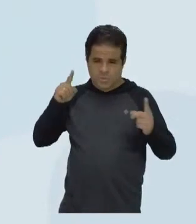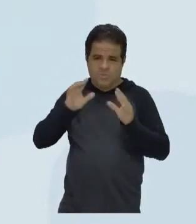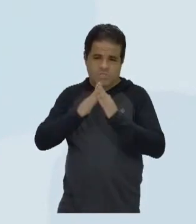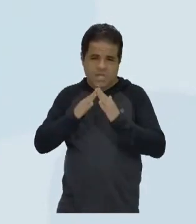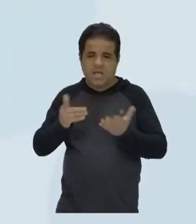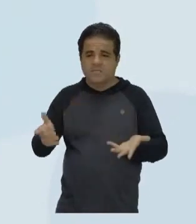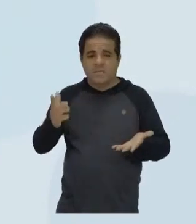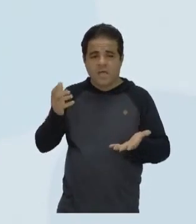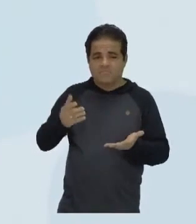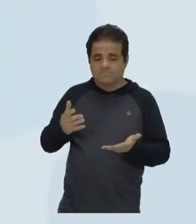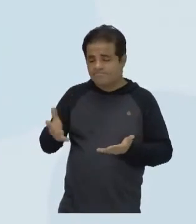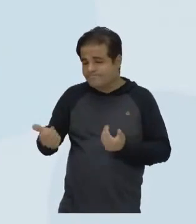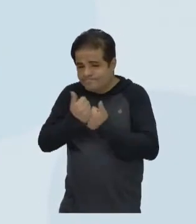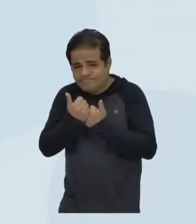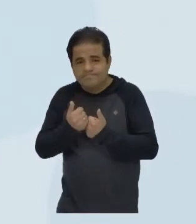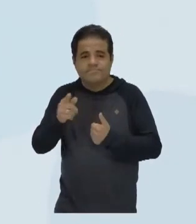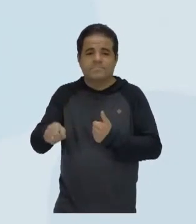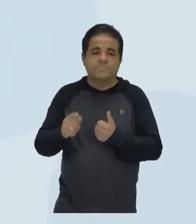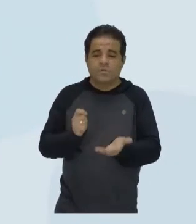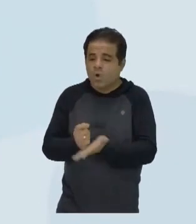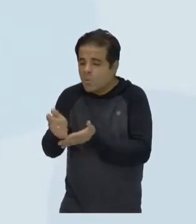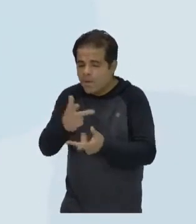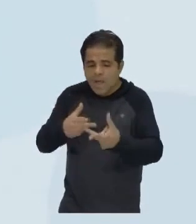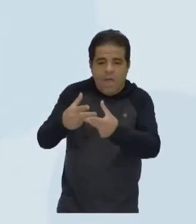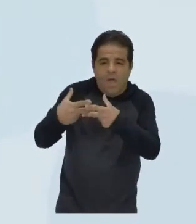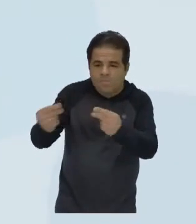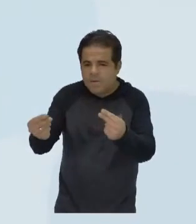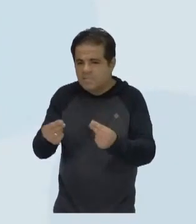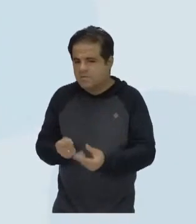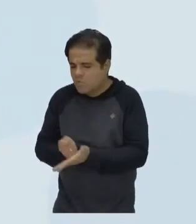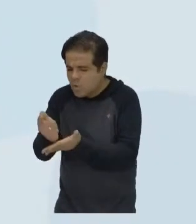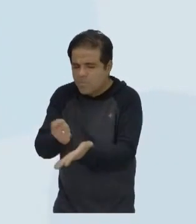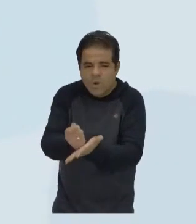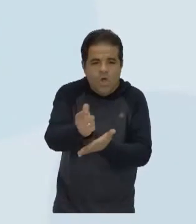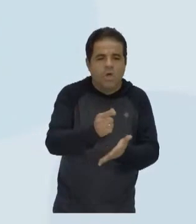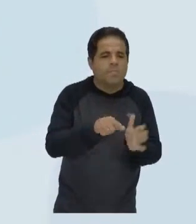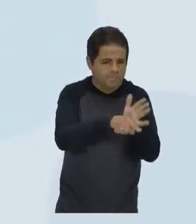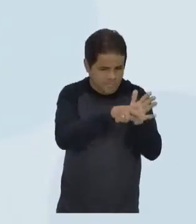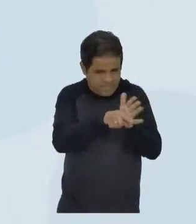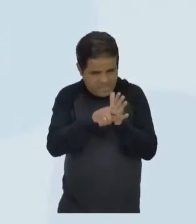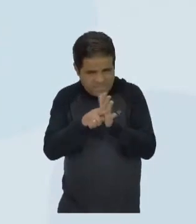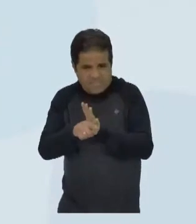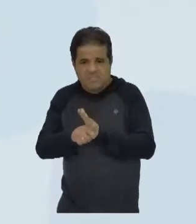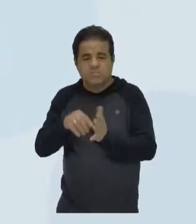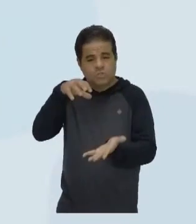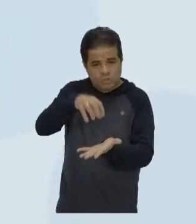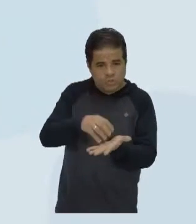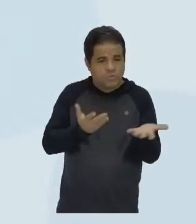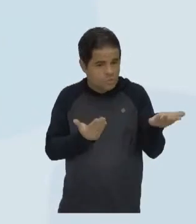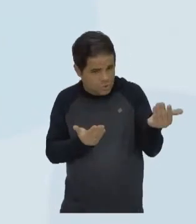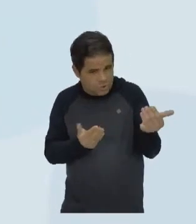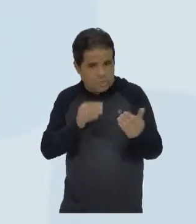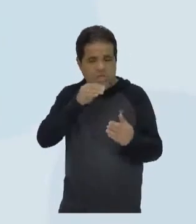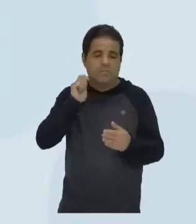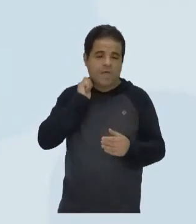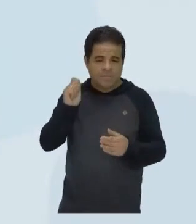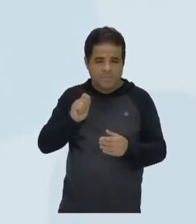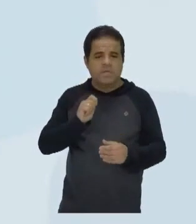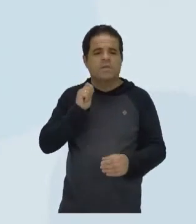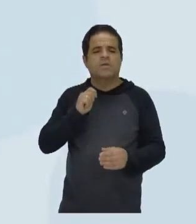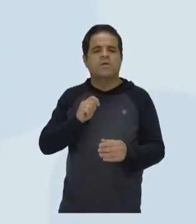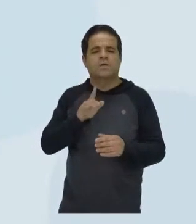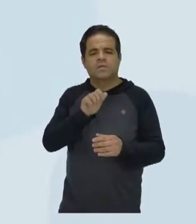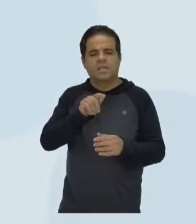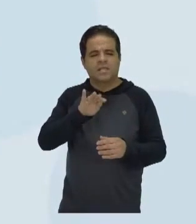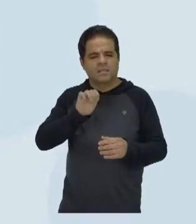e querem compensar a ausência com presentes. Uma pesquisa encomendada pelo Núcleo Jovem da Abril detectou que muitos